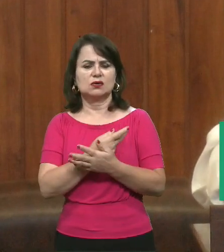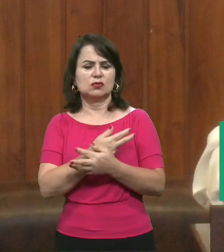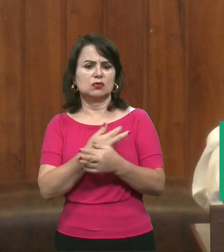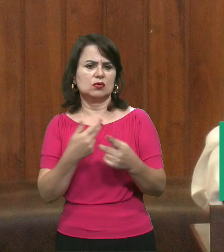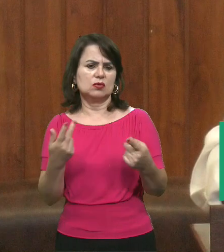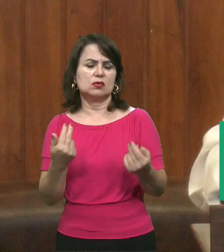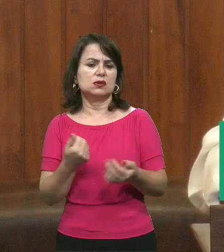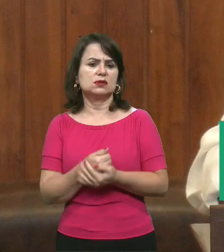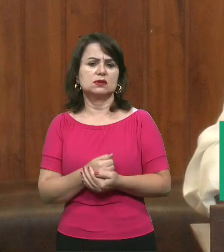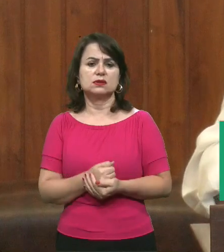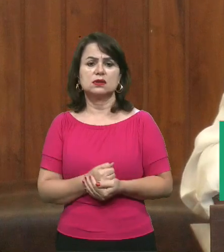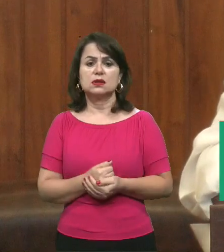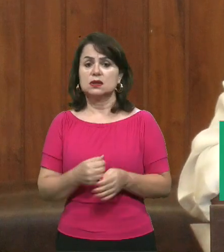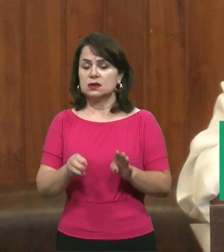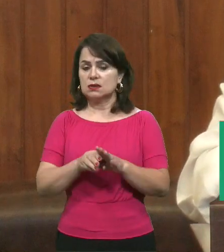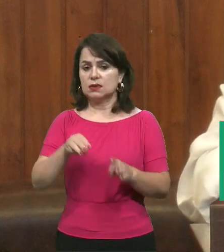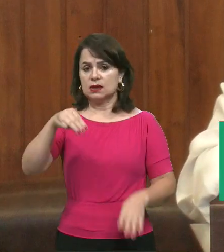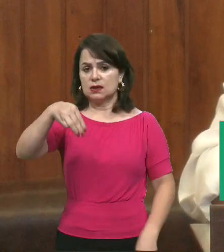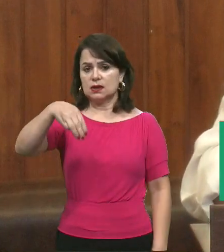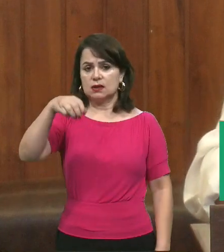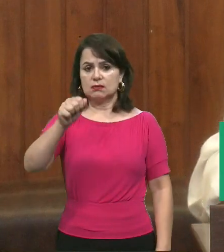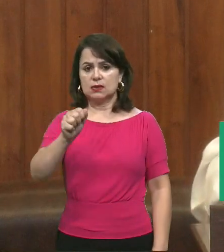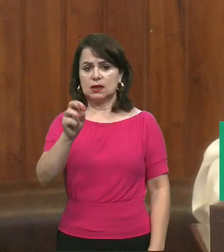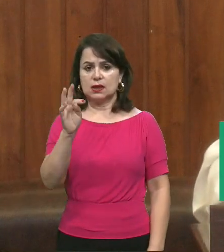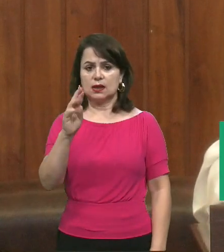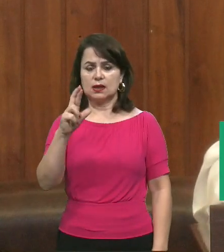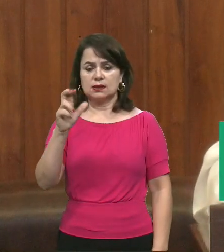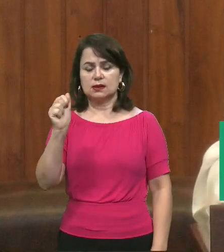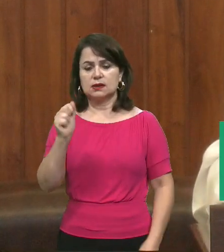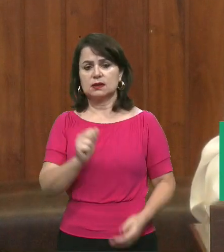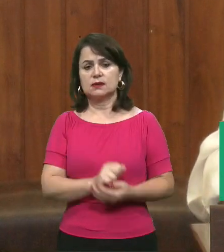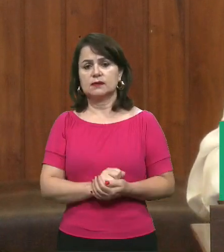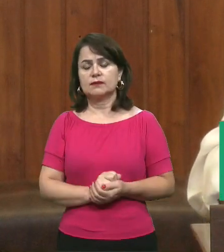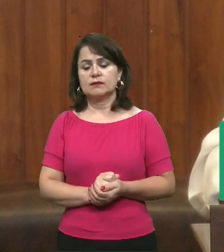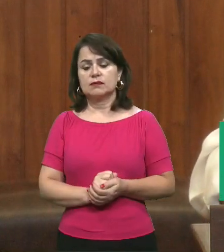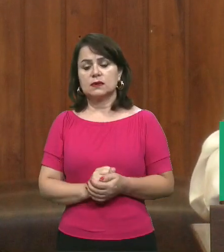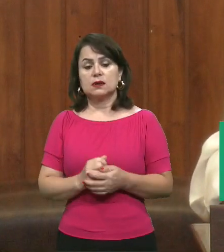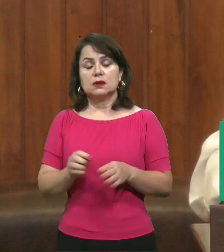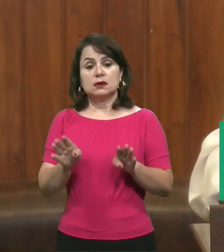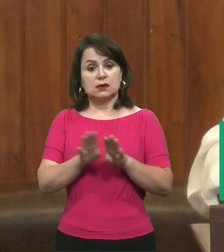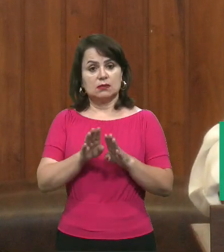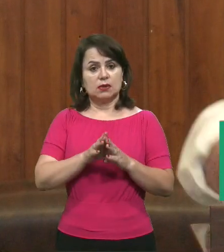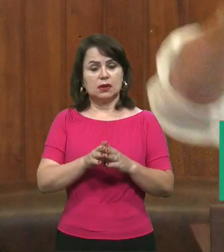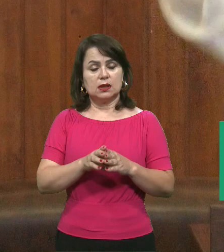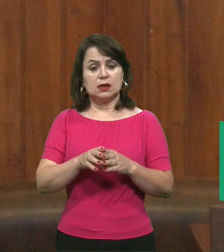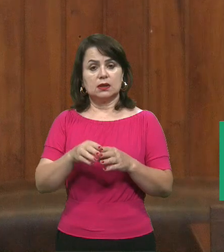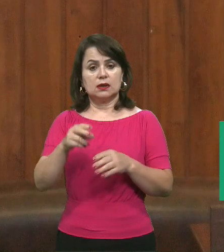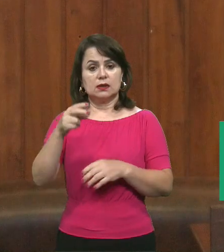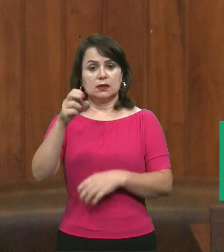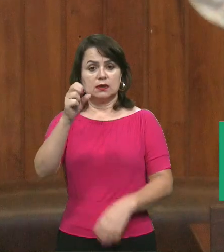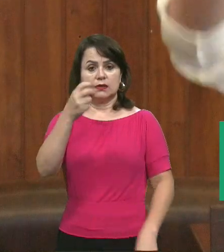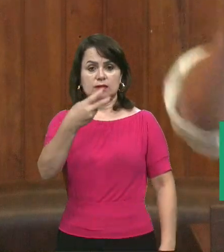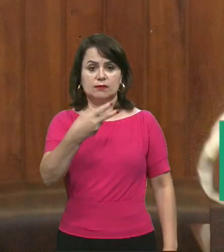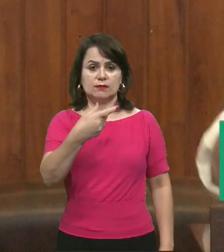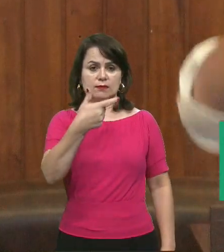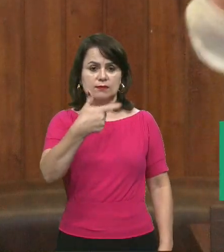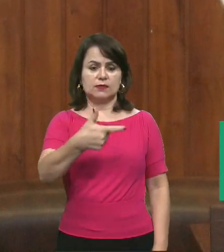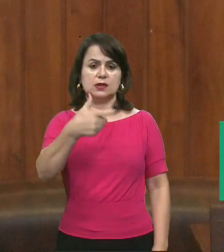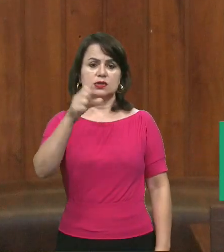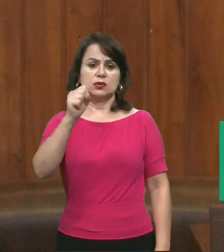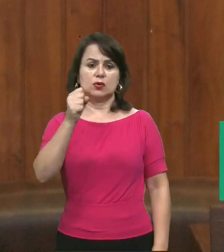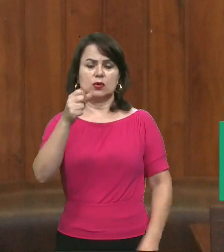Camata conseguiu 28 pontos de radar. e mais as câmeras lá de cima, dá